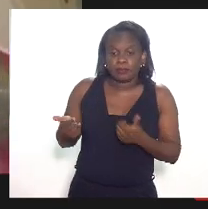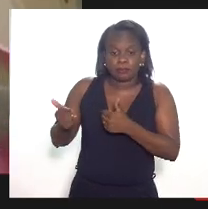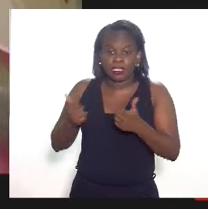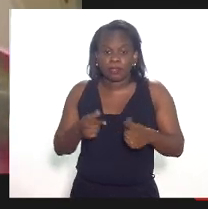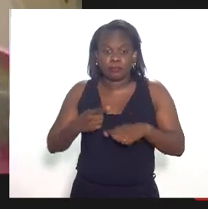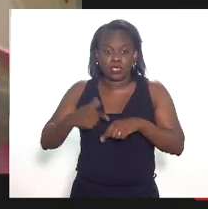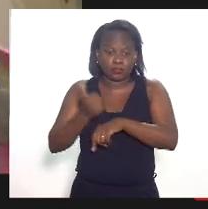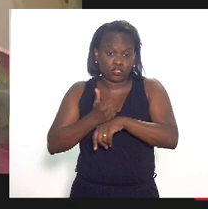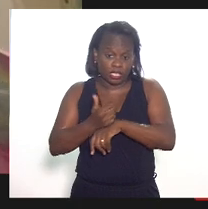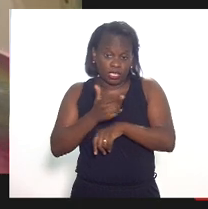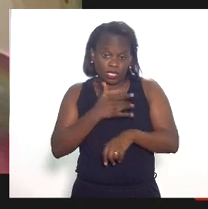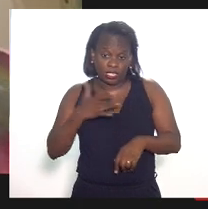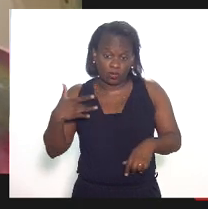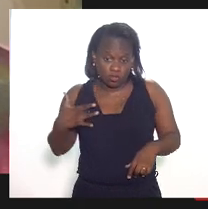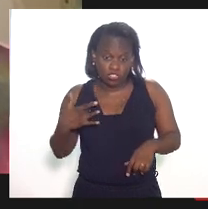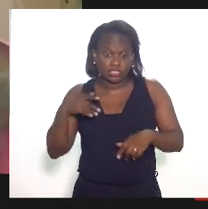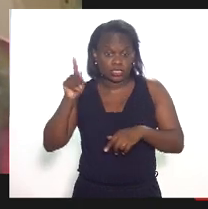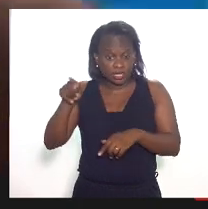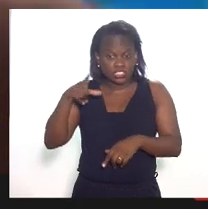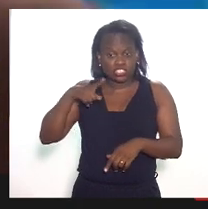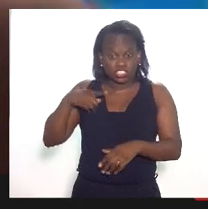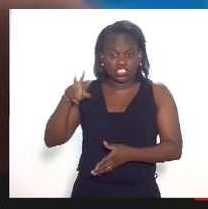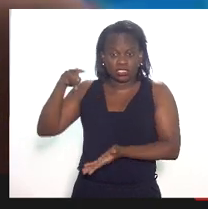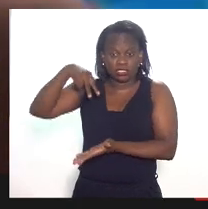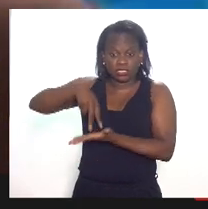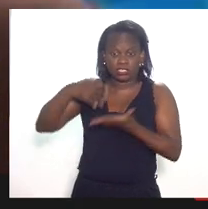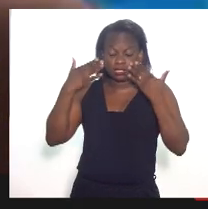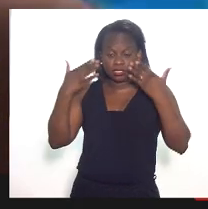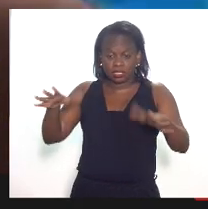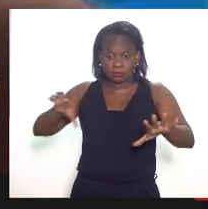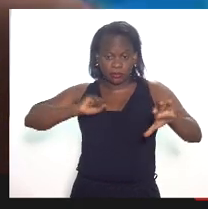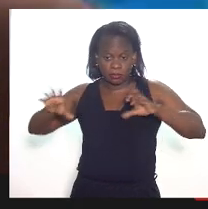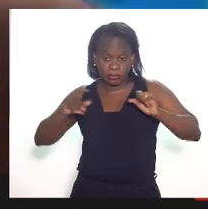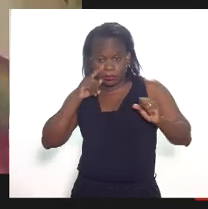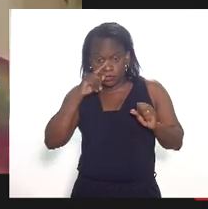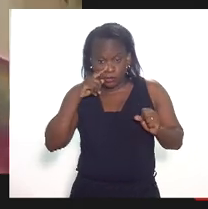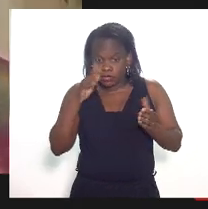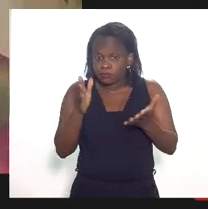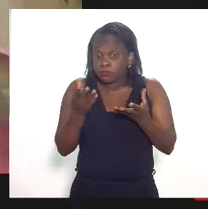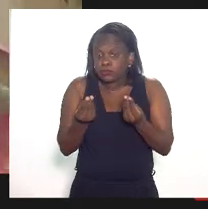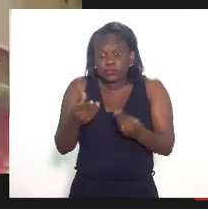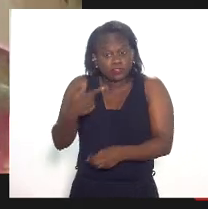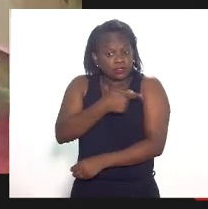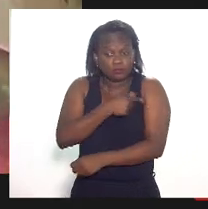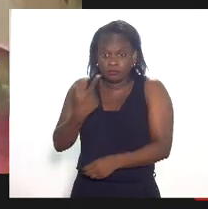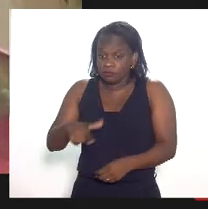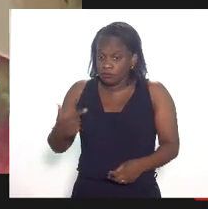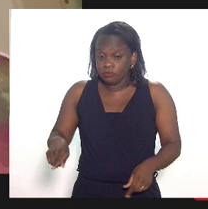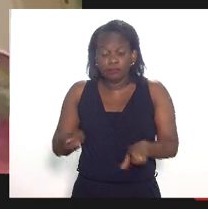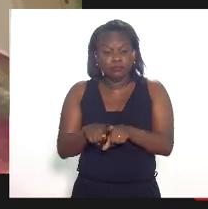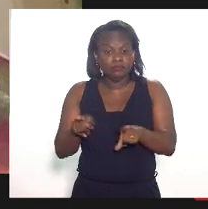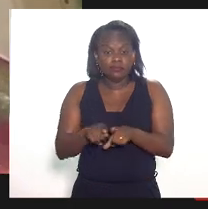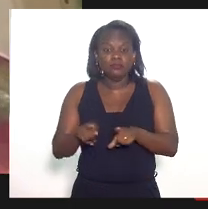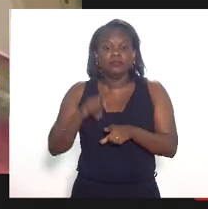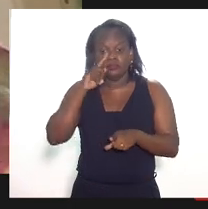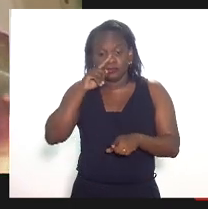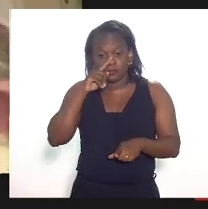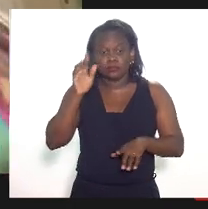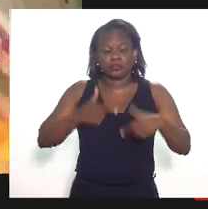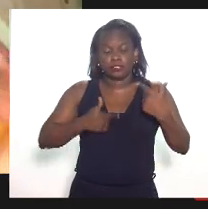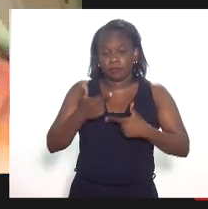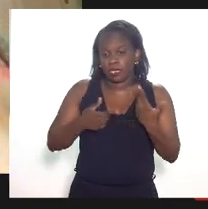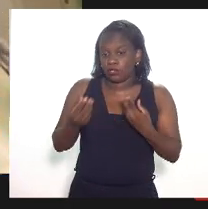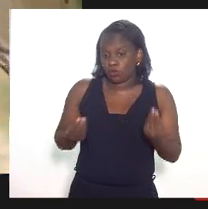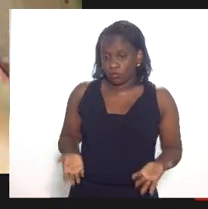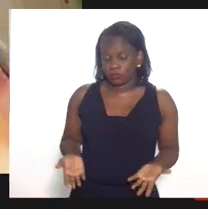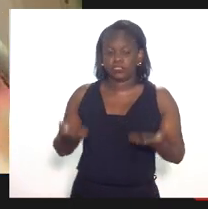o profissional da saúde que está lá se expondo, muitos sem vacina e sem as menores condições de trabalho. Então,